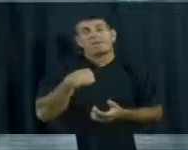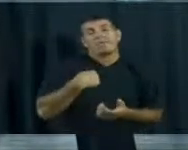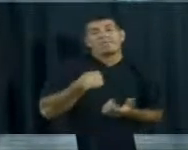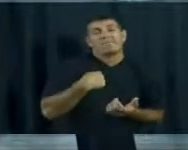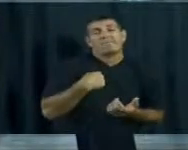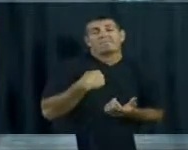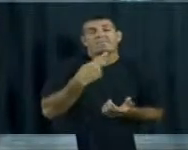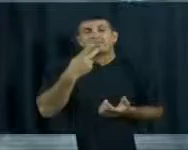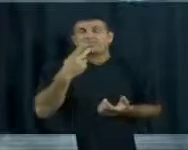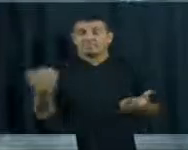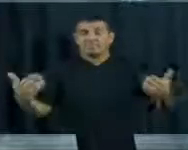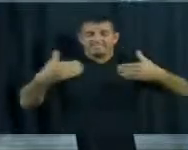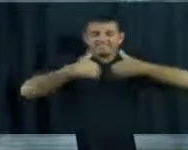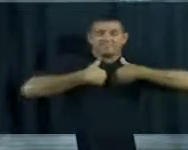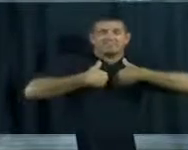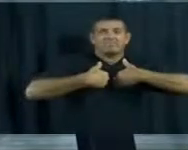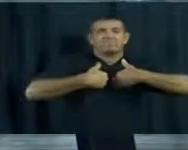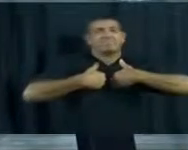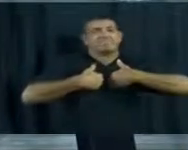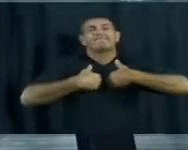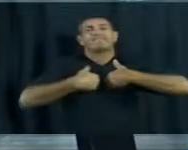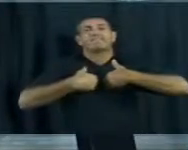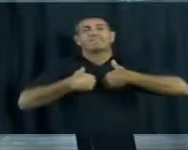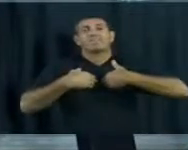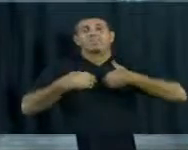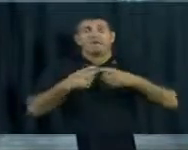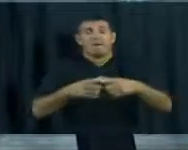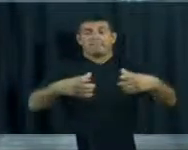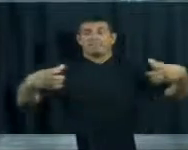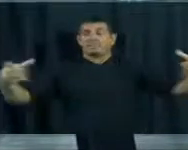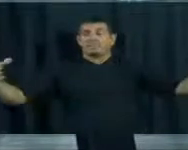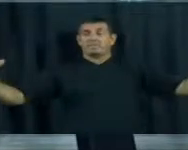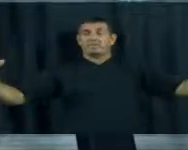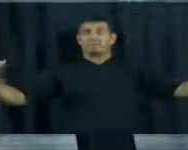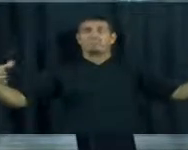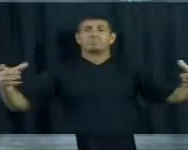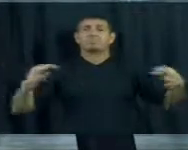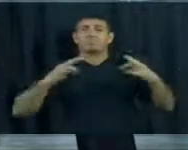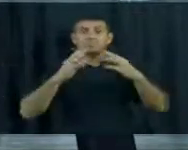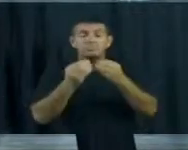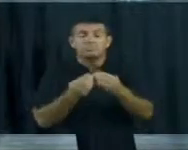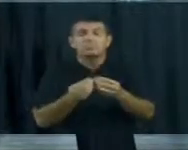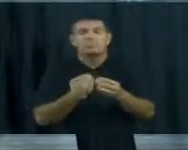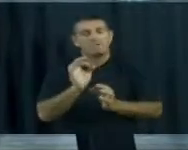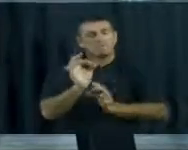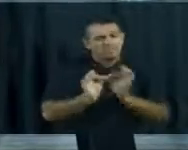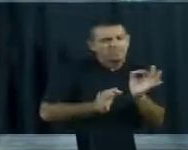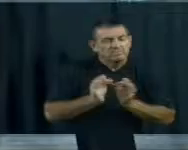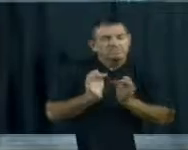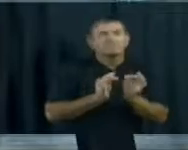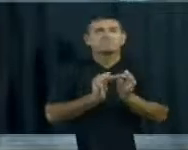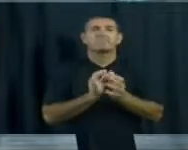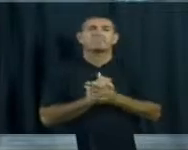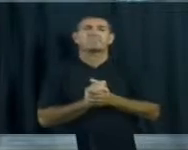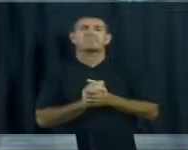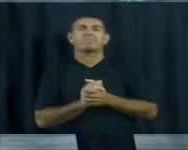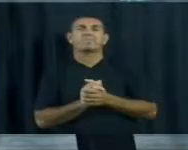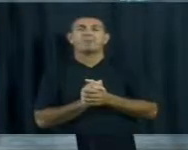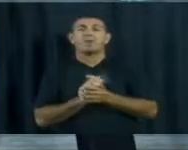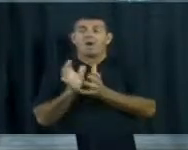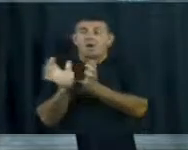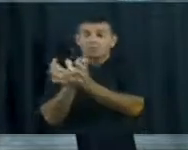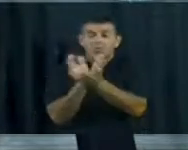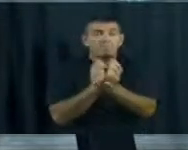falar sobre autismo. Perfeito. Então, o que nós fizemos? Nós abrimos, estou falando isso por fazer parte também do projeto, nós abrimos para que outras